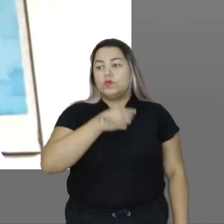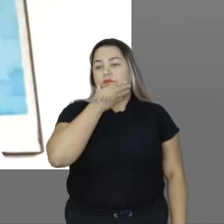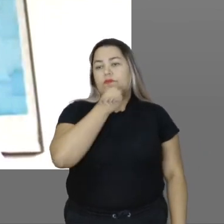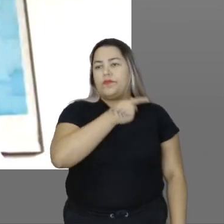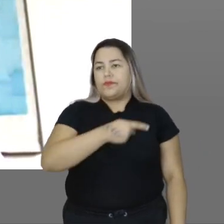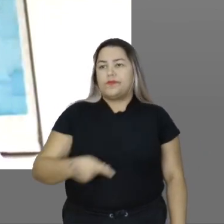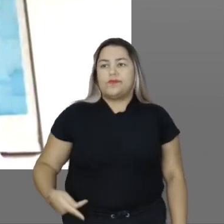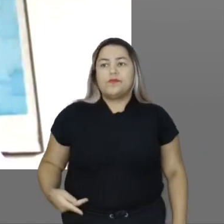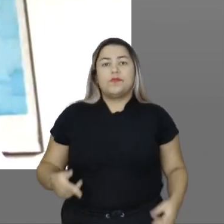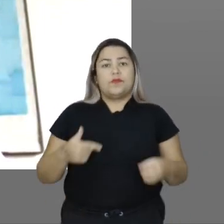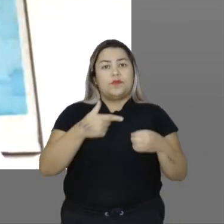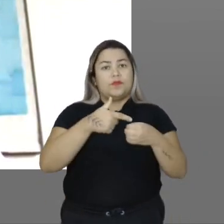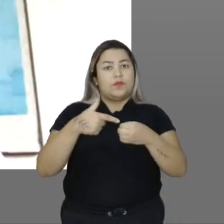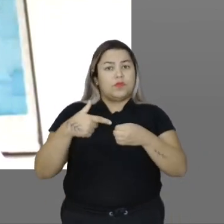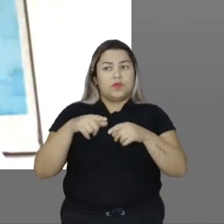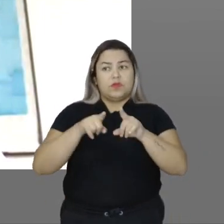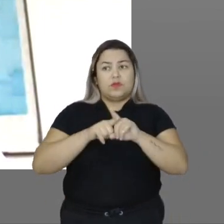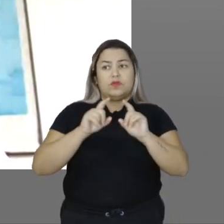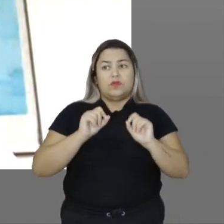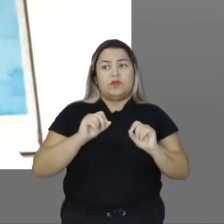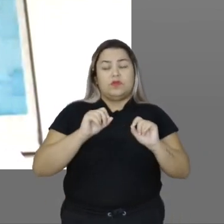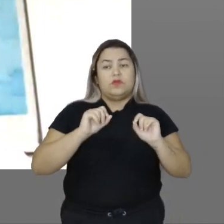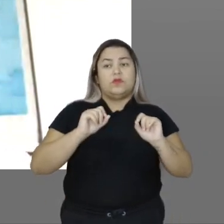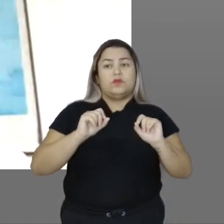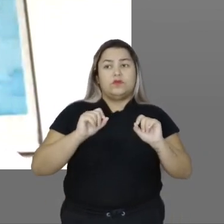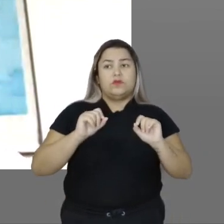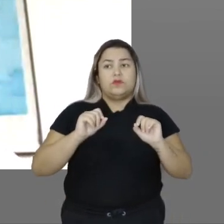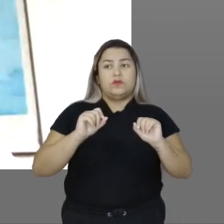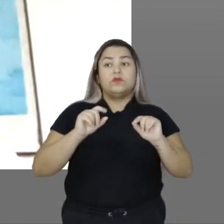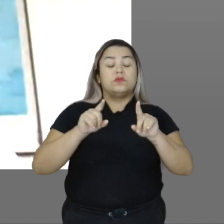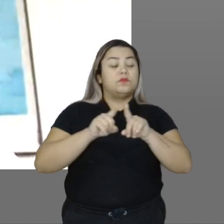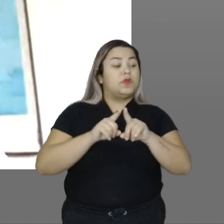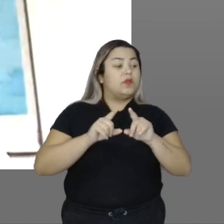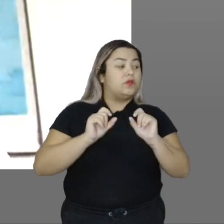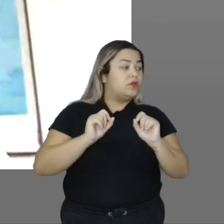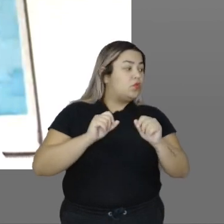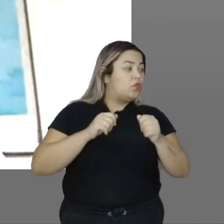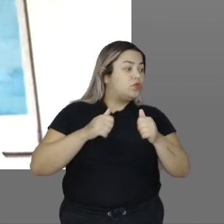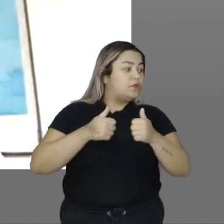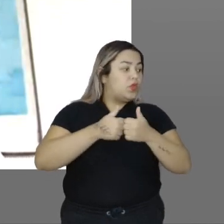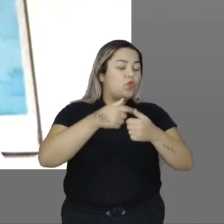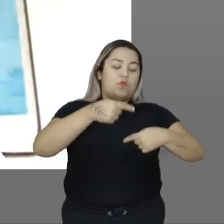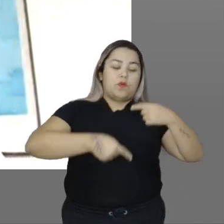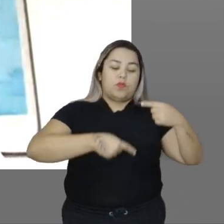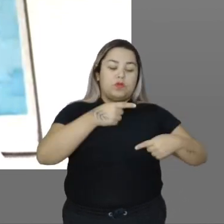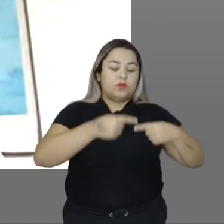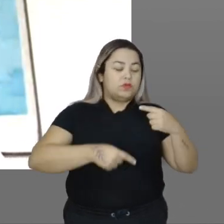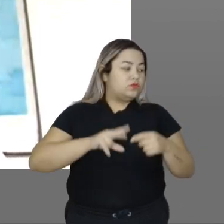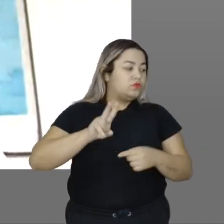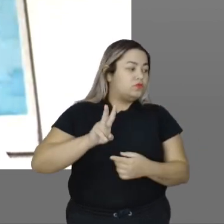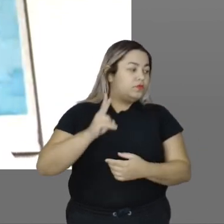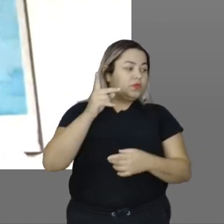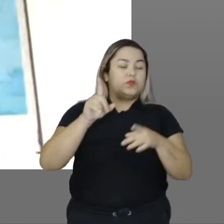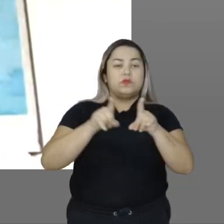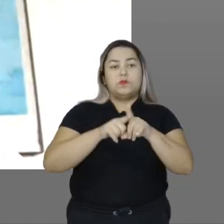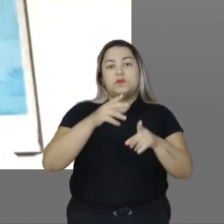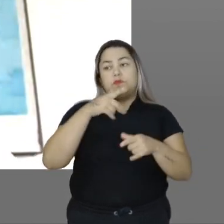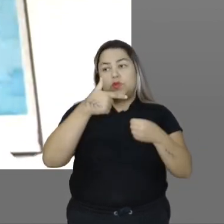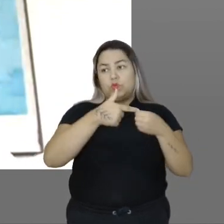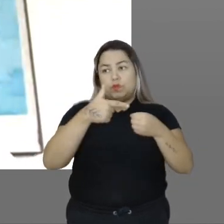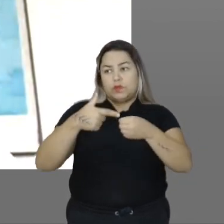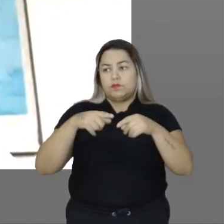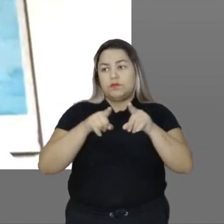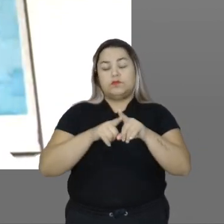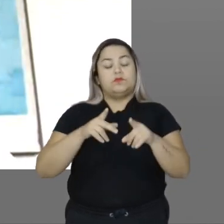da Petrobras, Jean Paul Prats, que reconduziu uma política de preço na Petrobras que garante